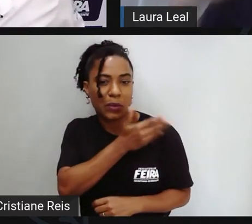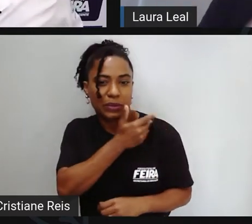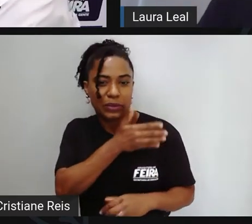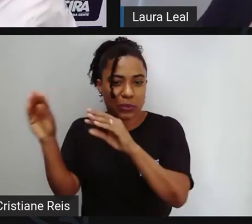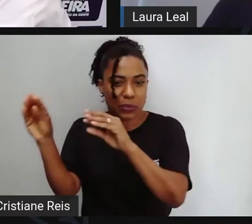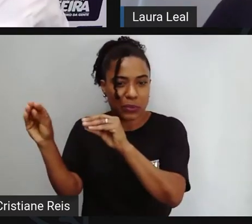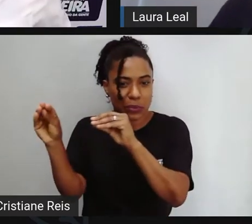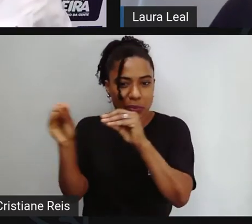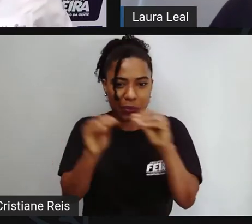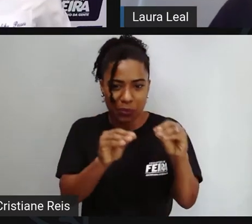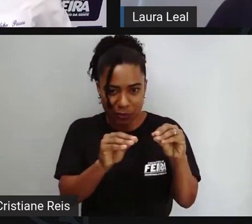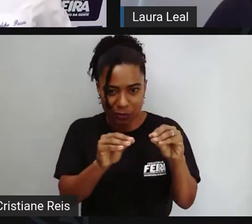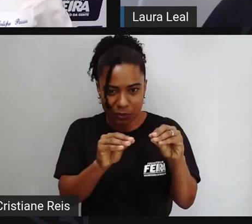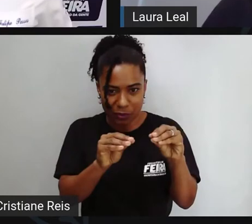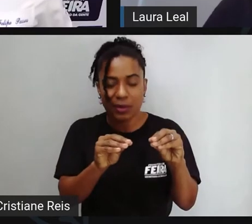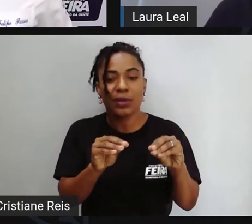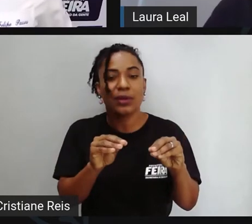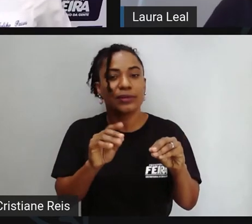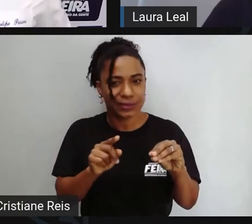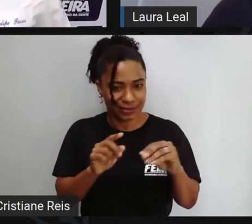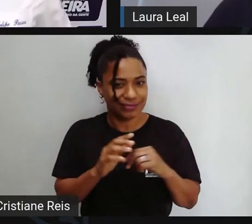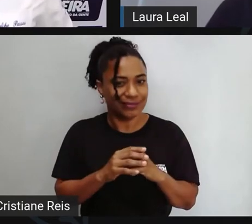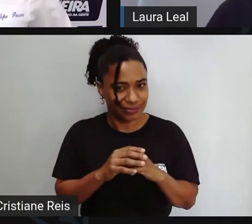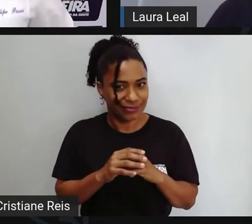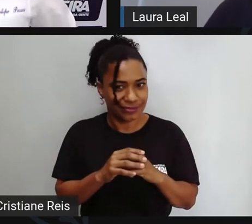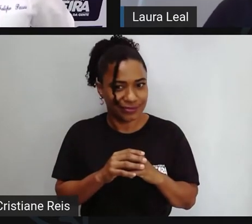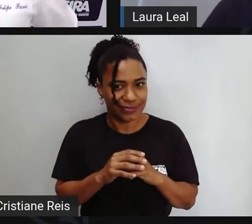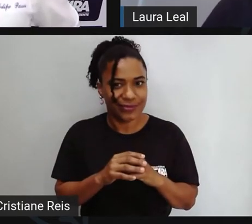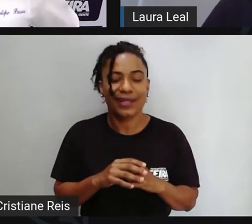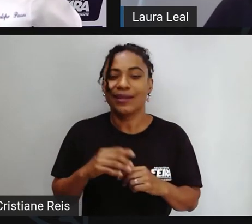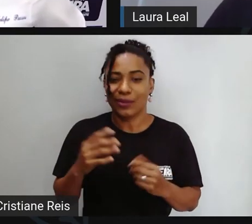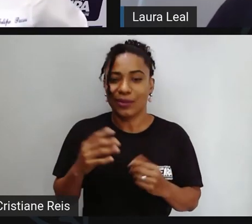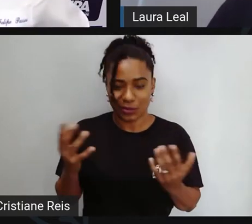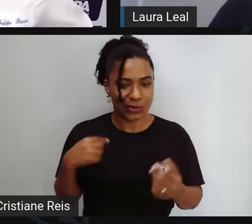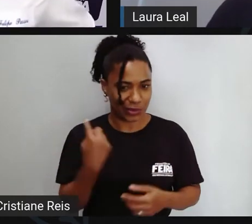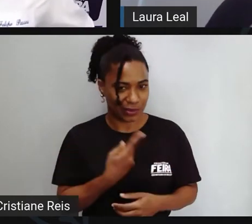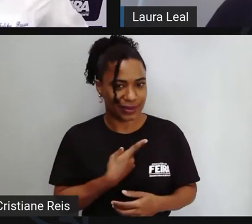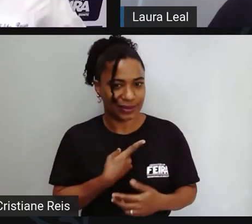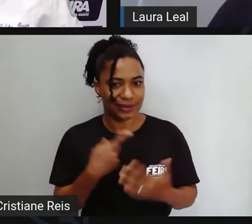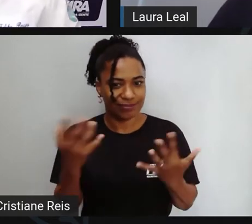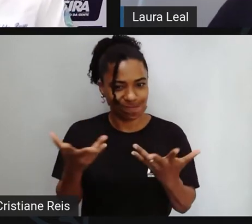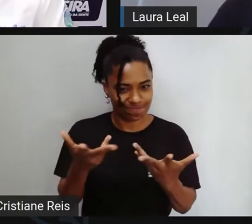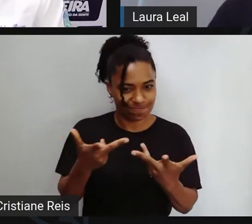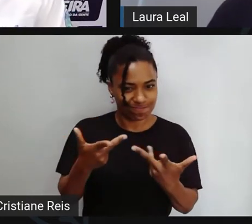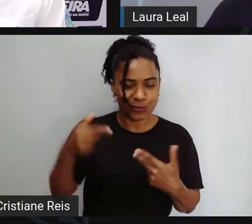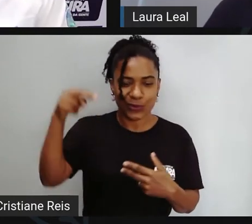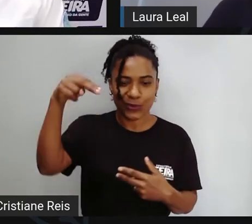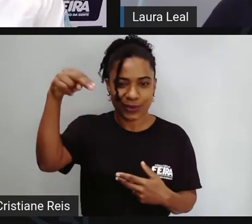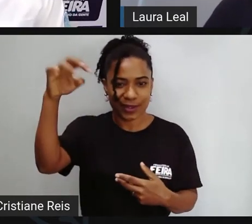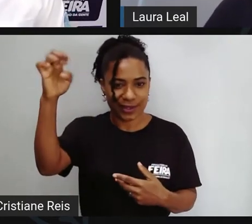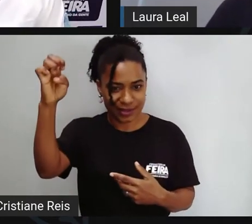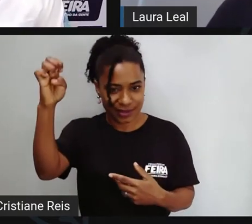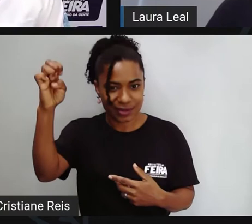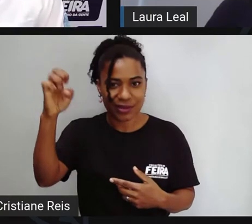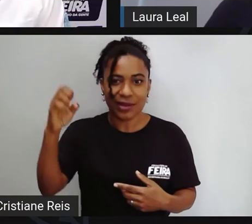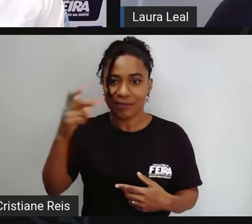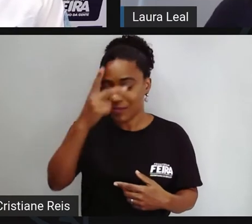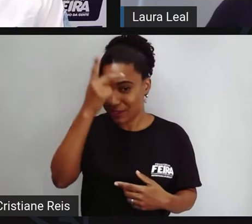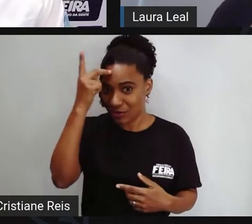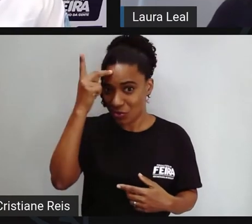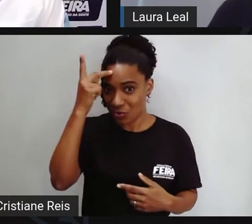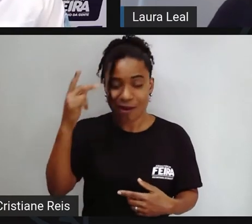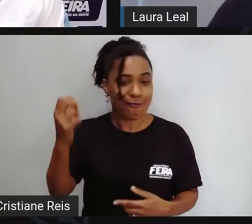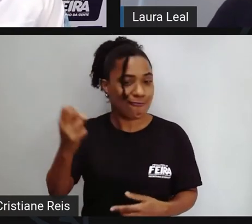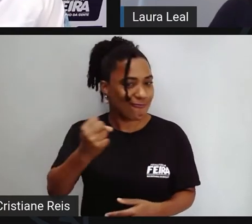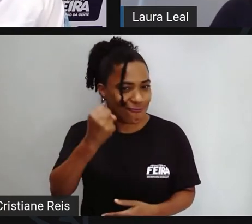ao contrário da nossa competência. A gente é muito competente. Nordestino é um povo muito forte, que dá nó em pingo d'água, que